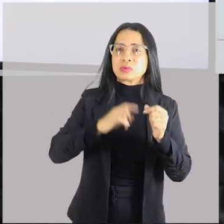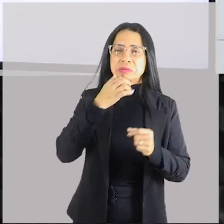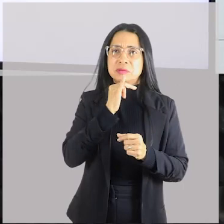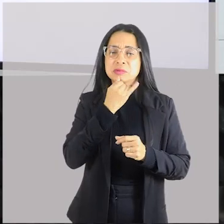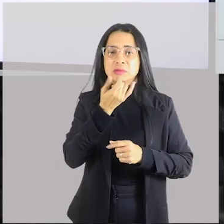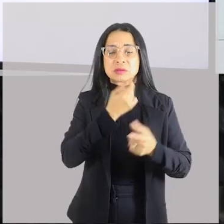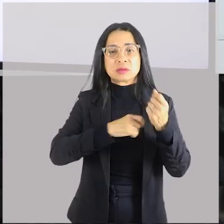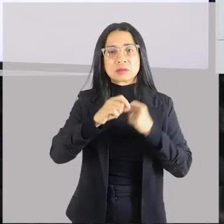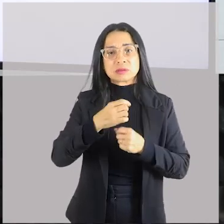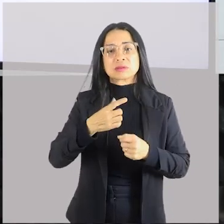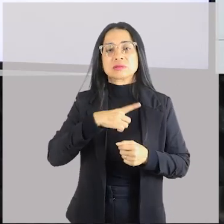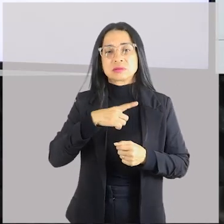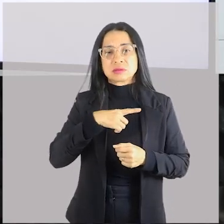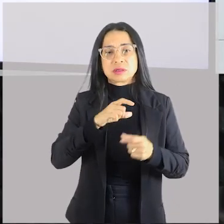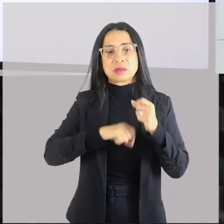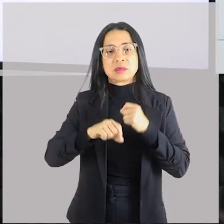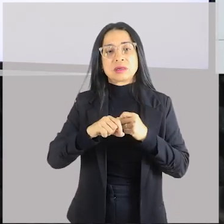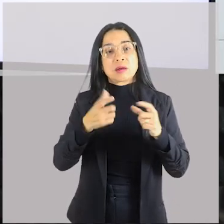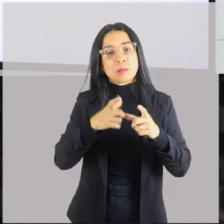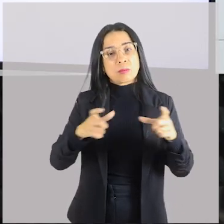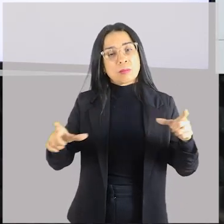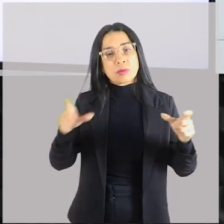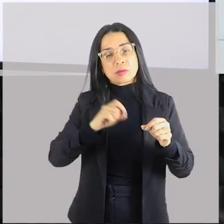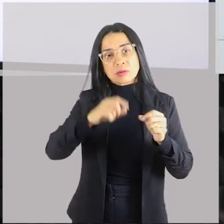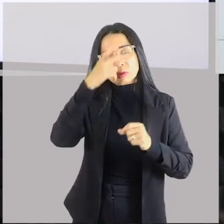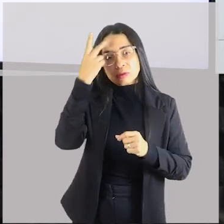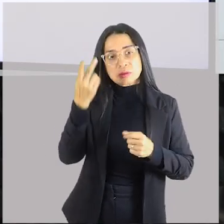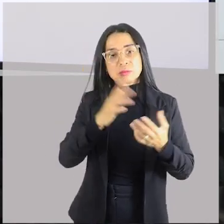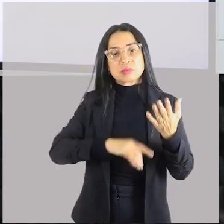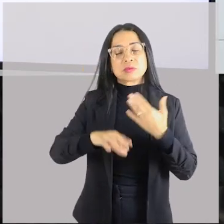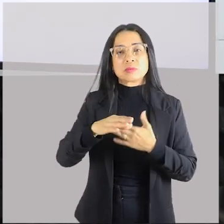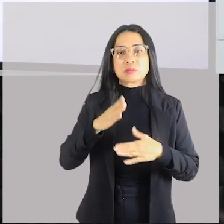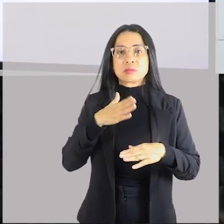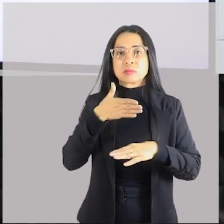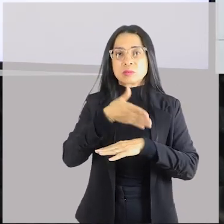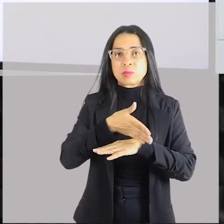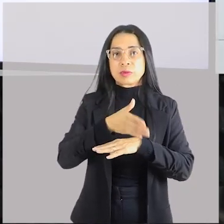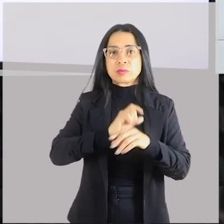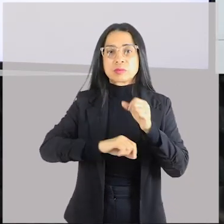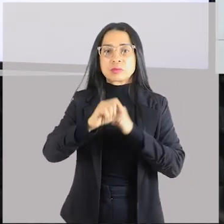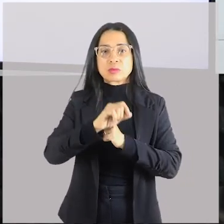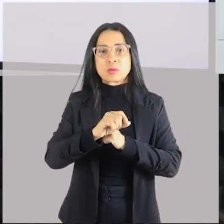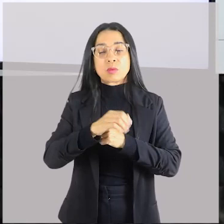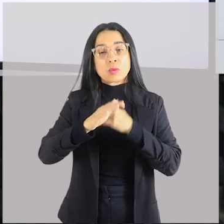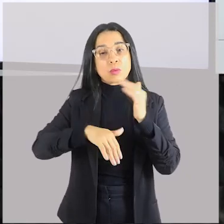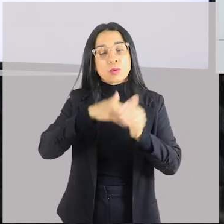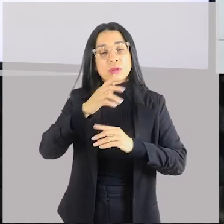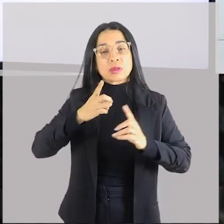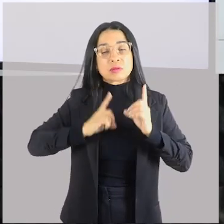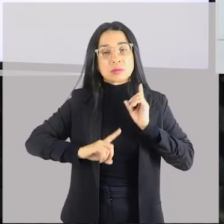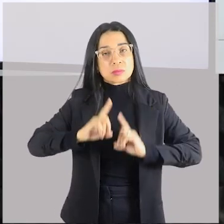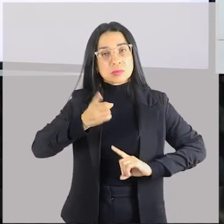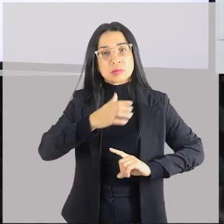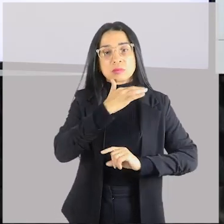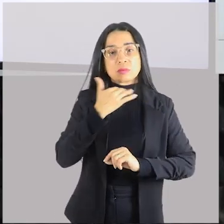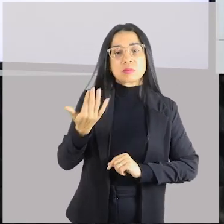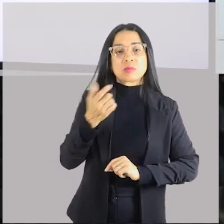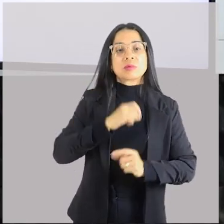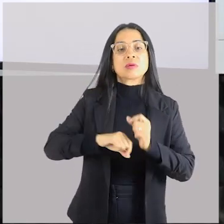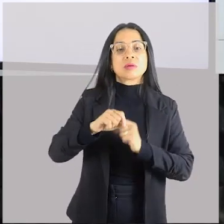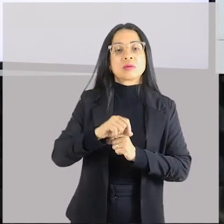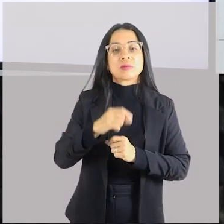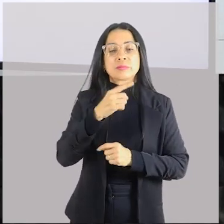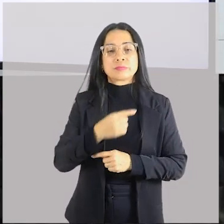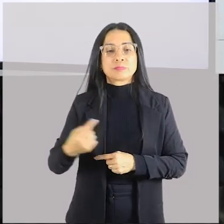expressionistas cometeu suicídio ou permitiu literalmente em processos depressivos morrer provavelmente processos depressivos